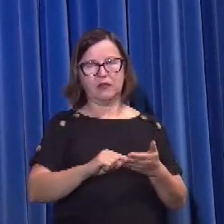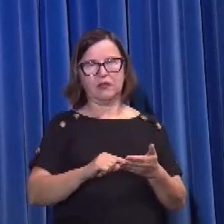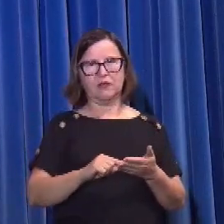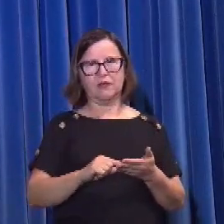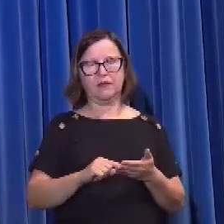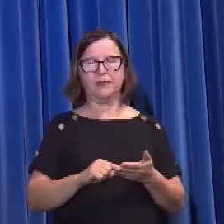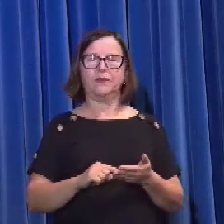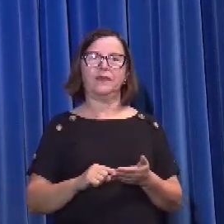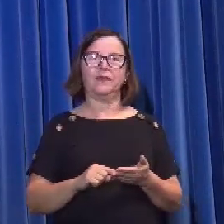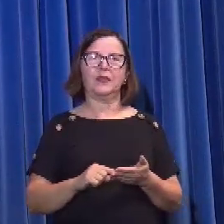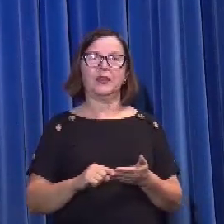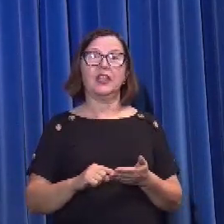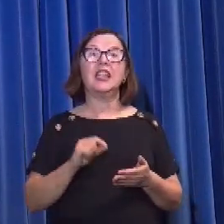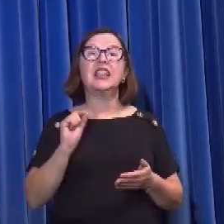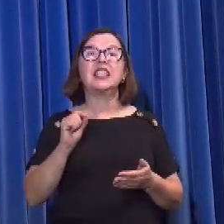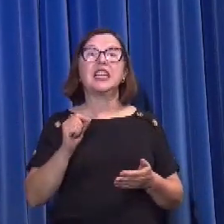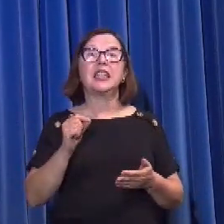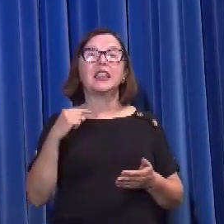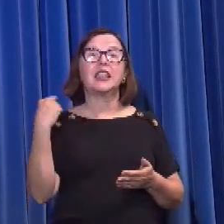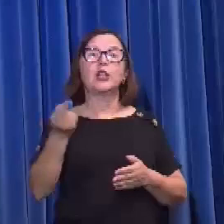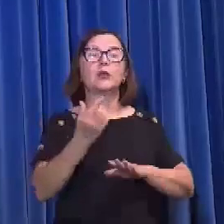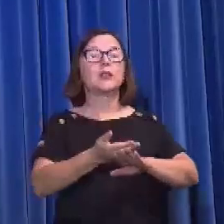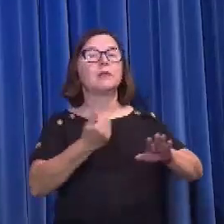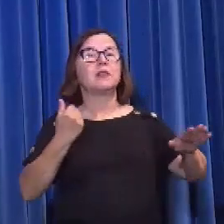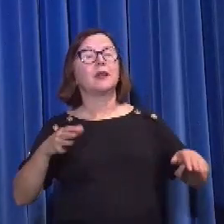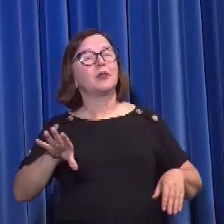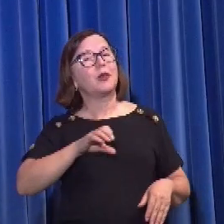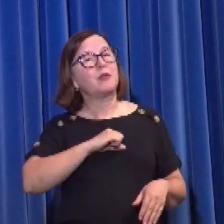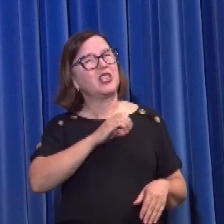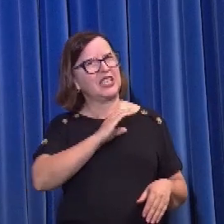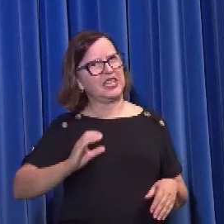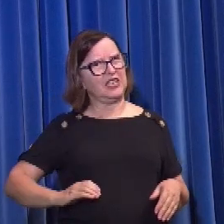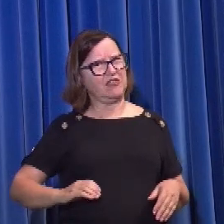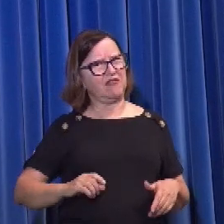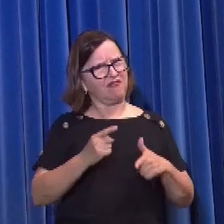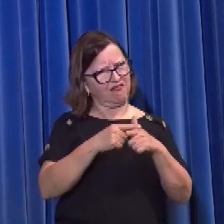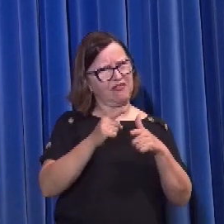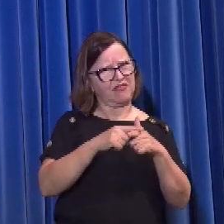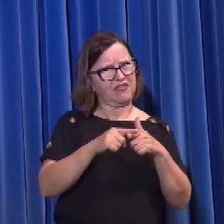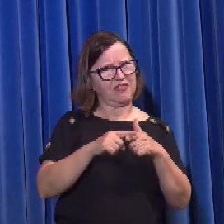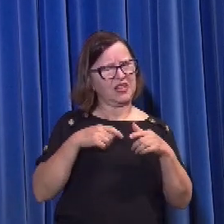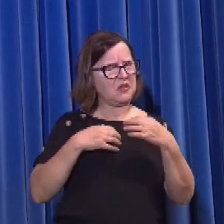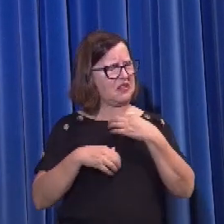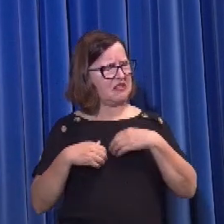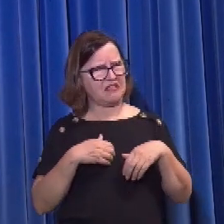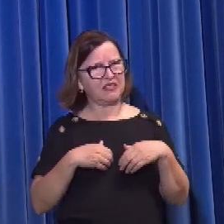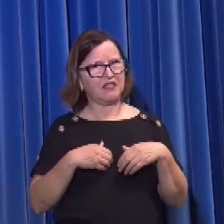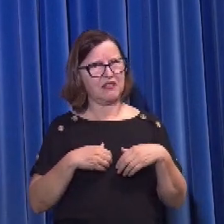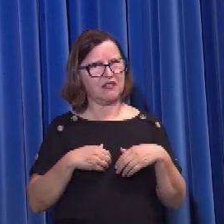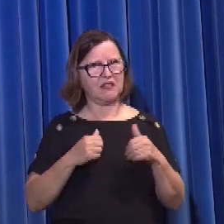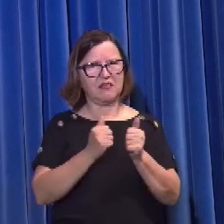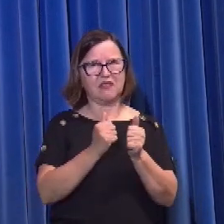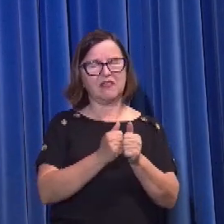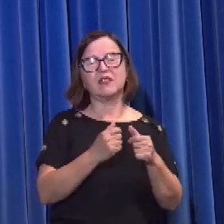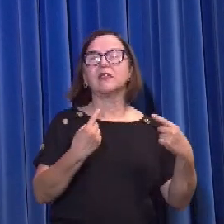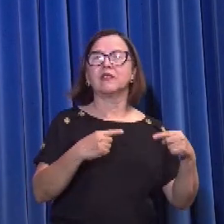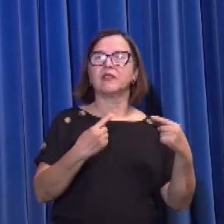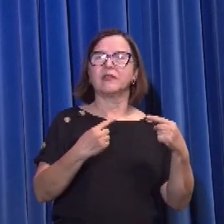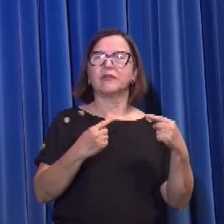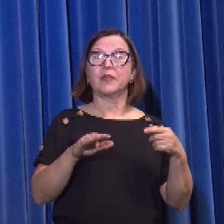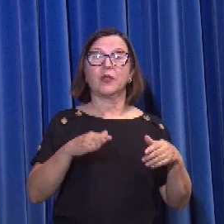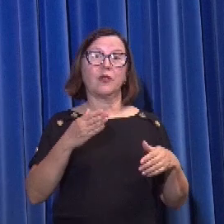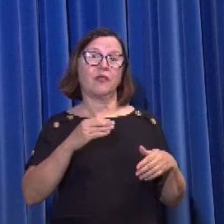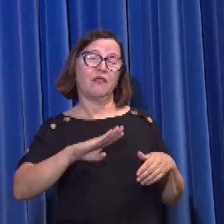Quem nos separará do amor de Cristo? Será tribulação, ou angústia, ou perseguição,